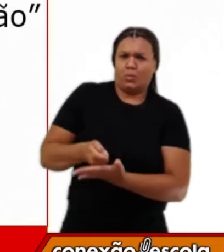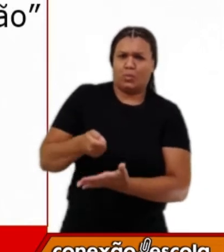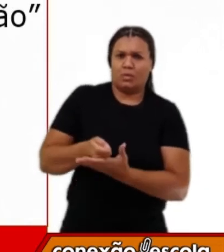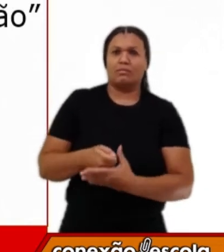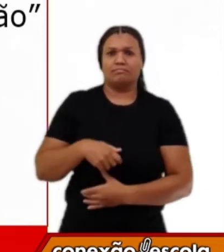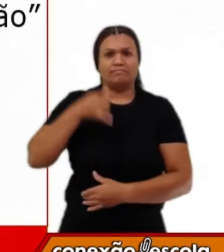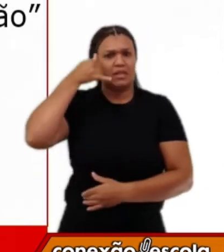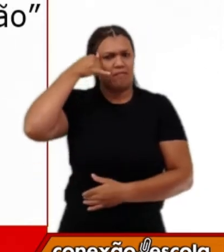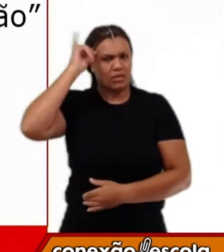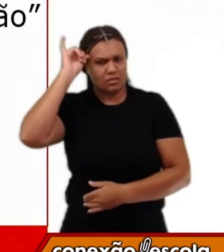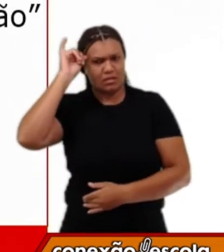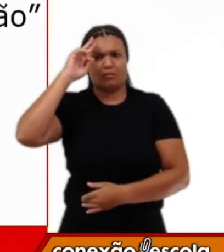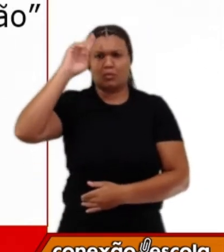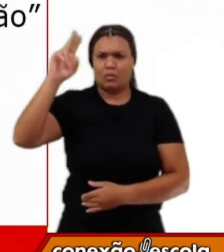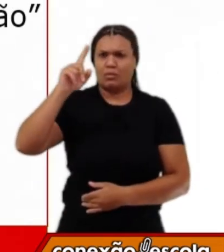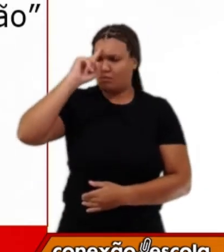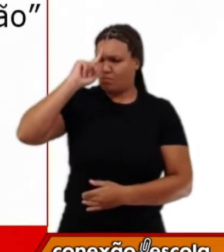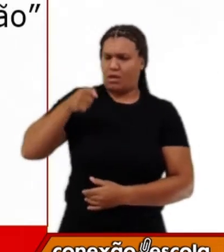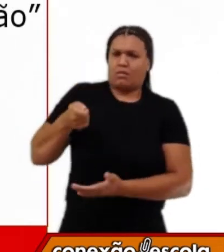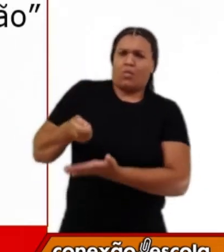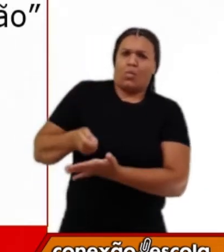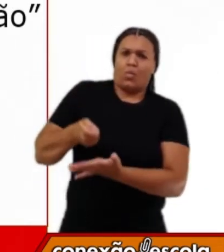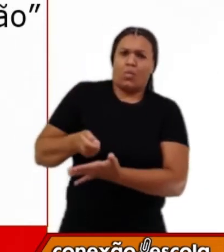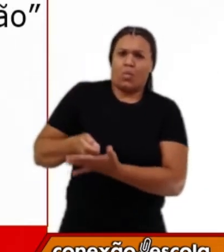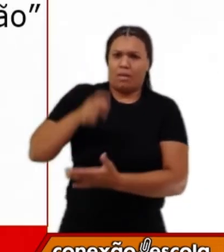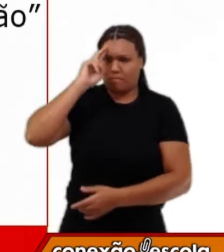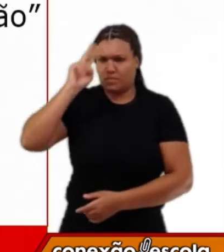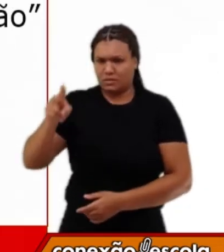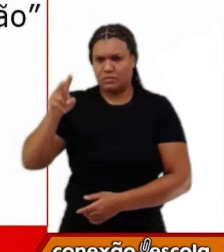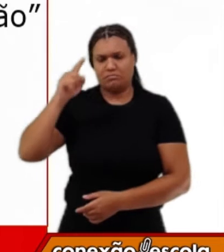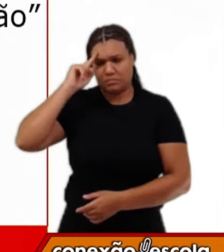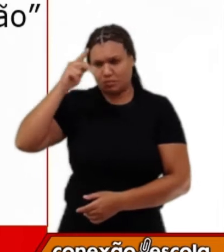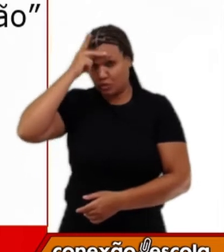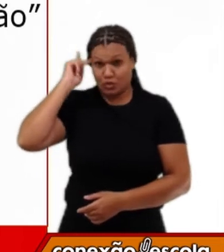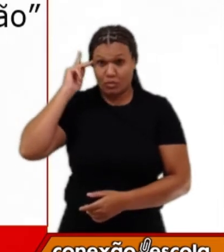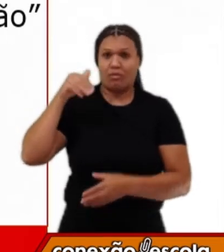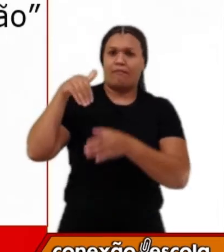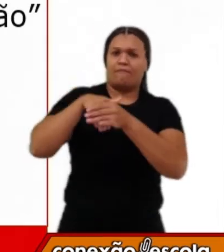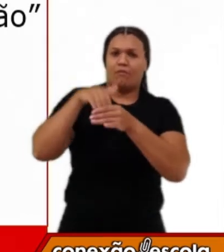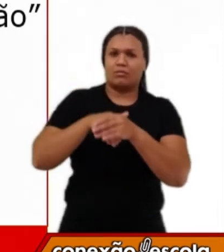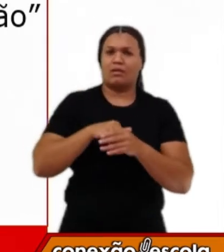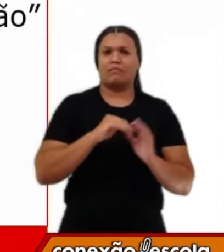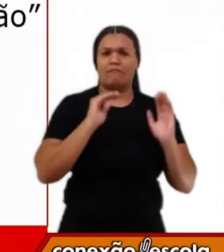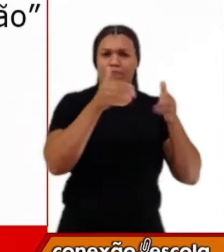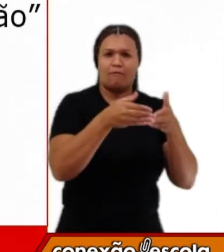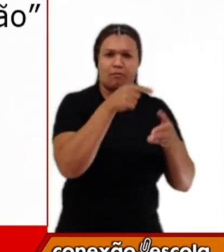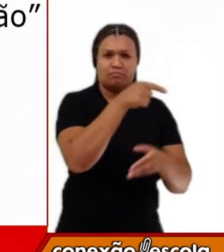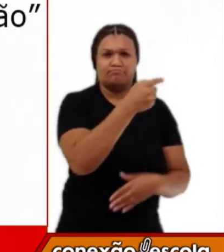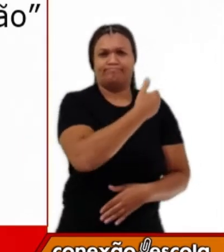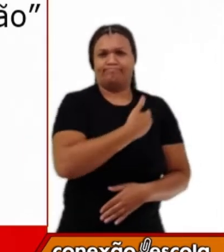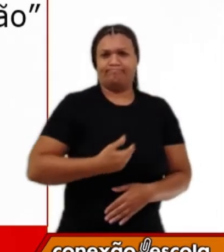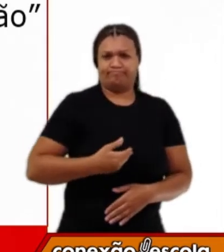onde o coronel ele literalmente obrigava a pessoa, a família, a votar naquele candidato indicado por